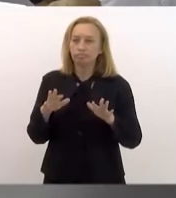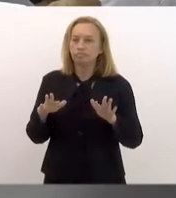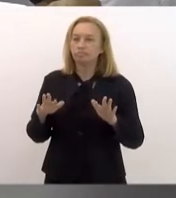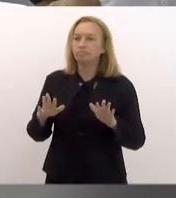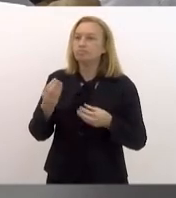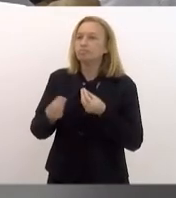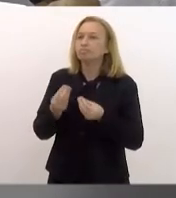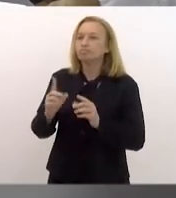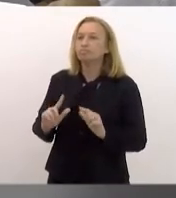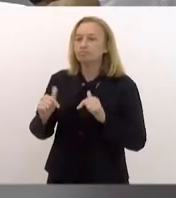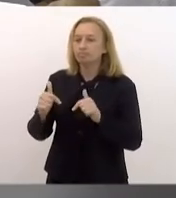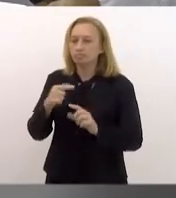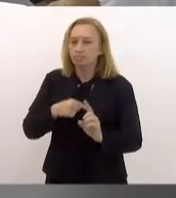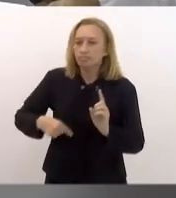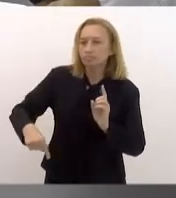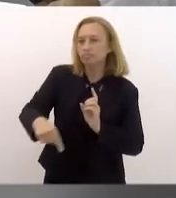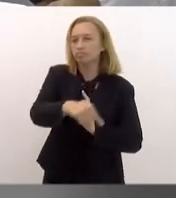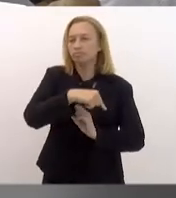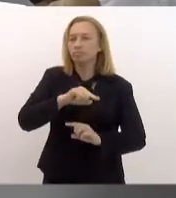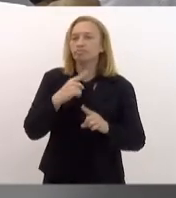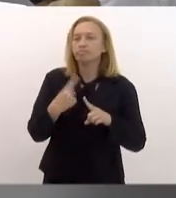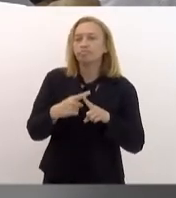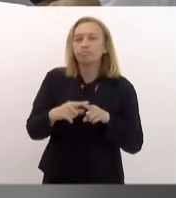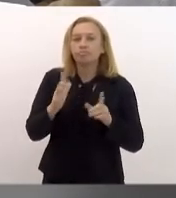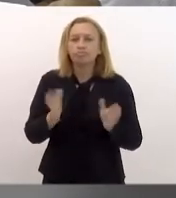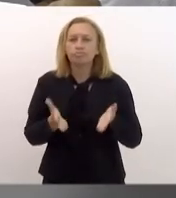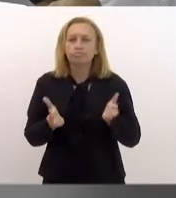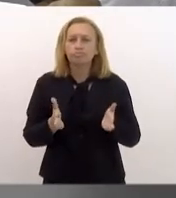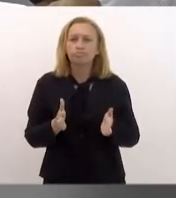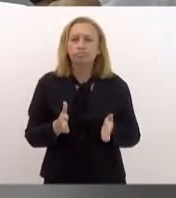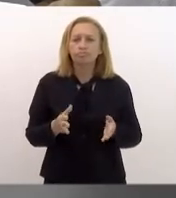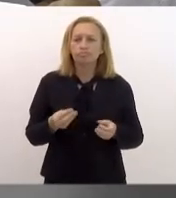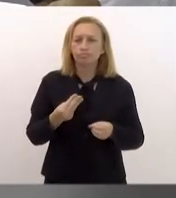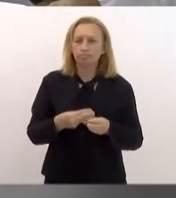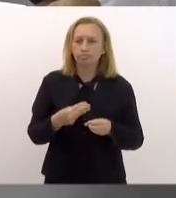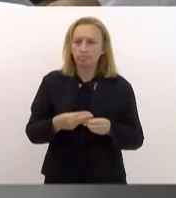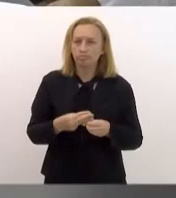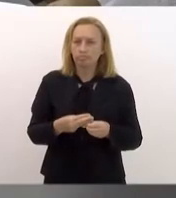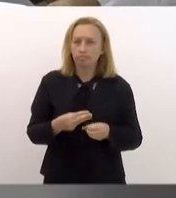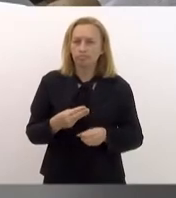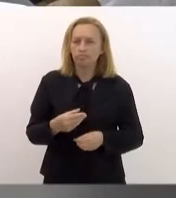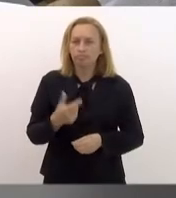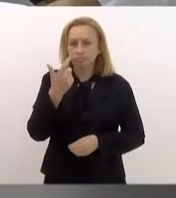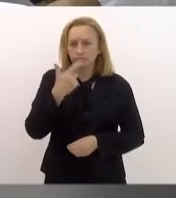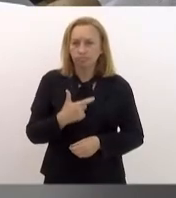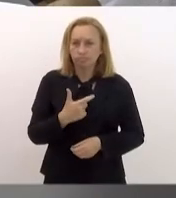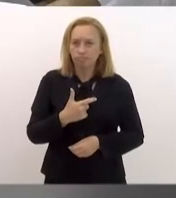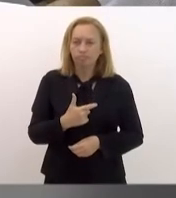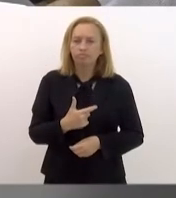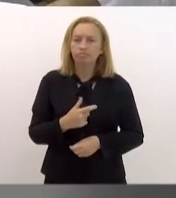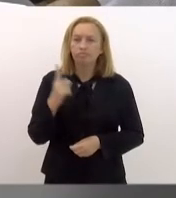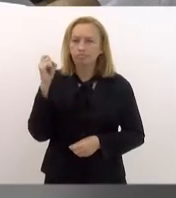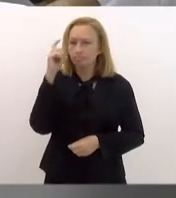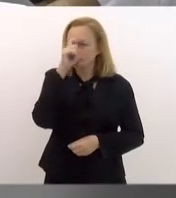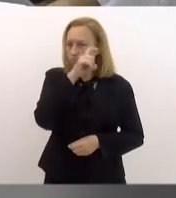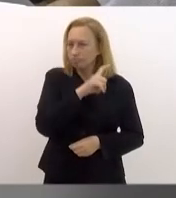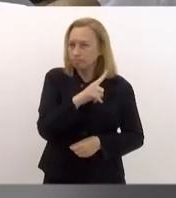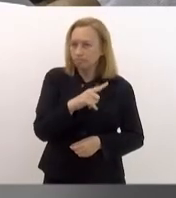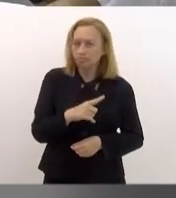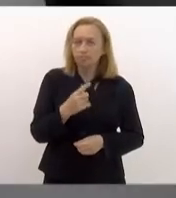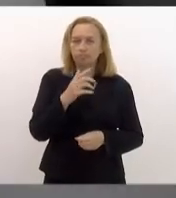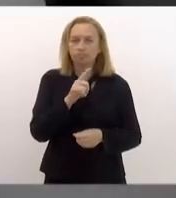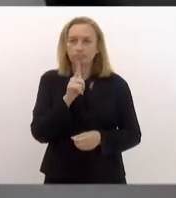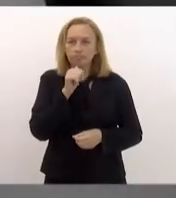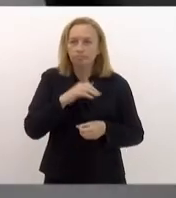atuando nesse entorno, porque a gente hoje, né, a gente como município, a gente tem dificuldade de estar trazendo